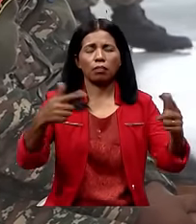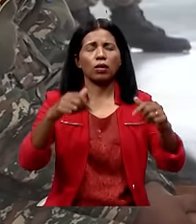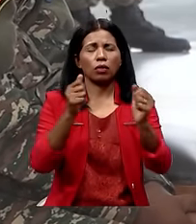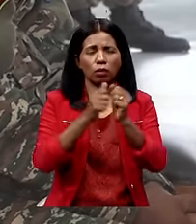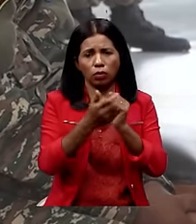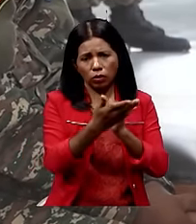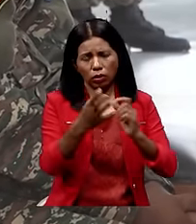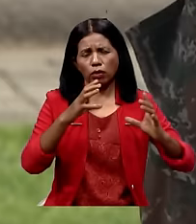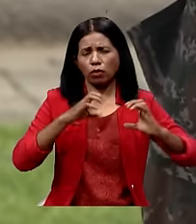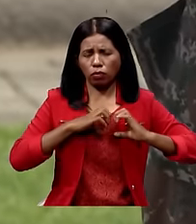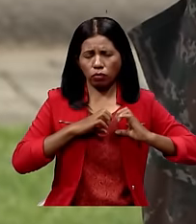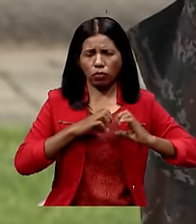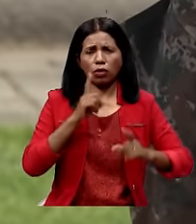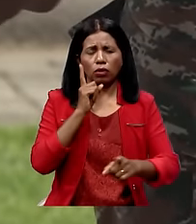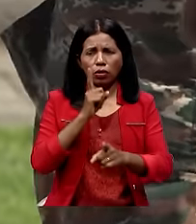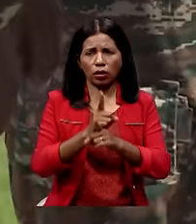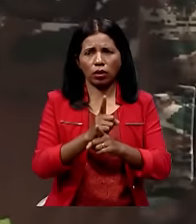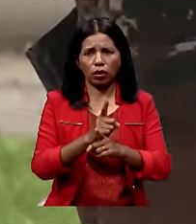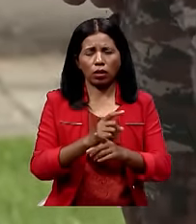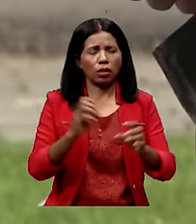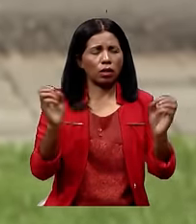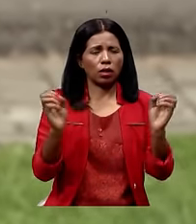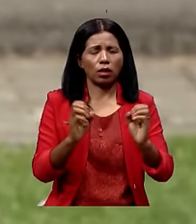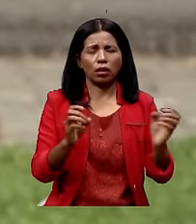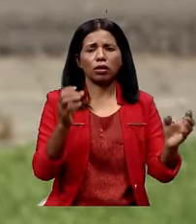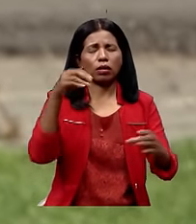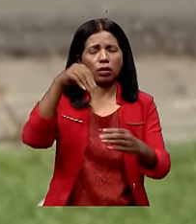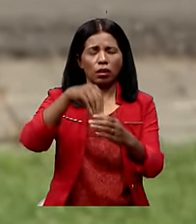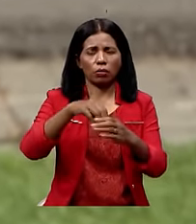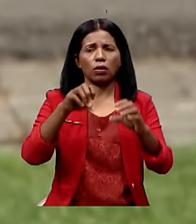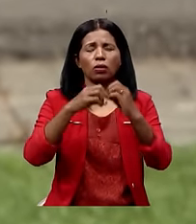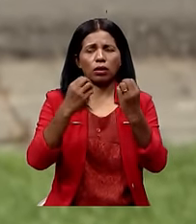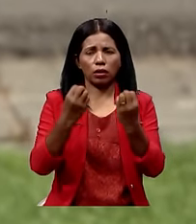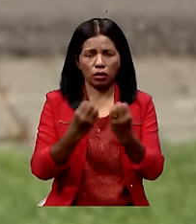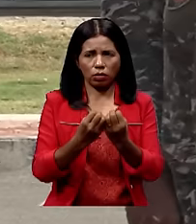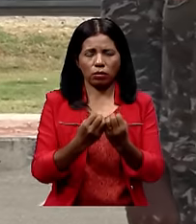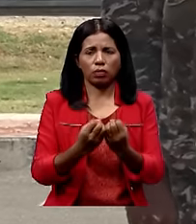rasi atu la alinyatan organisasi debe tebot si repertensi